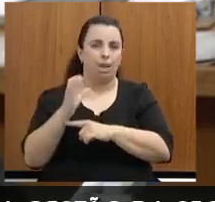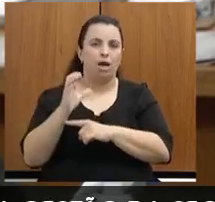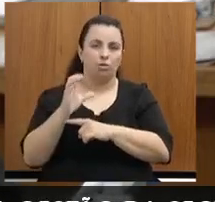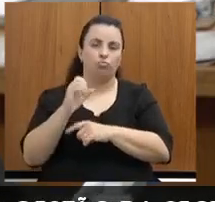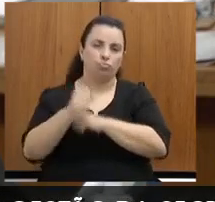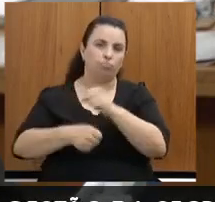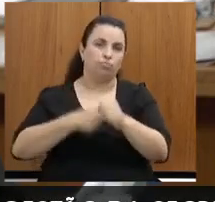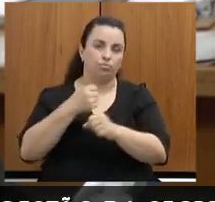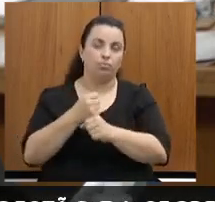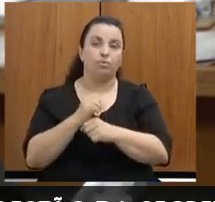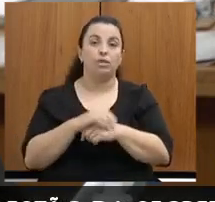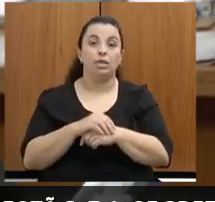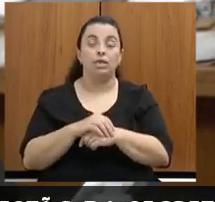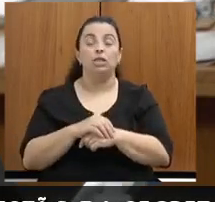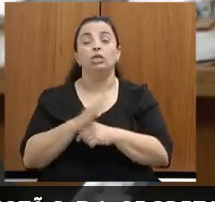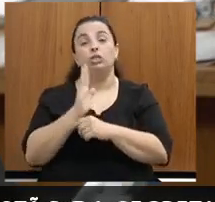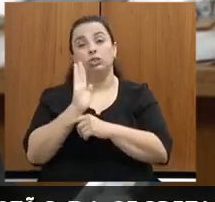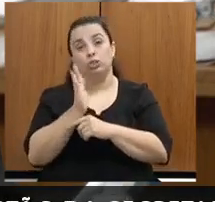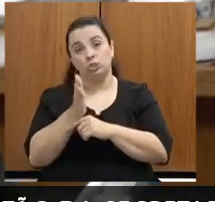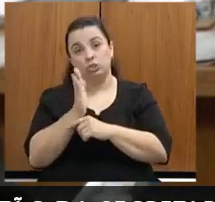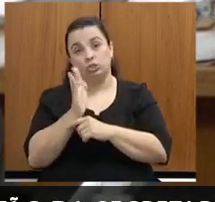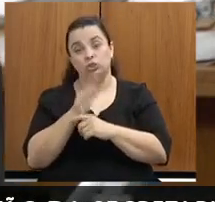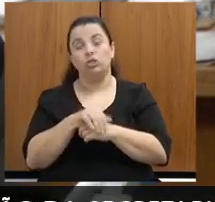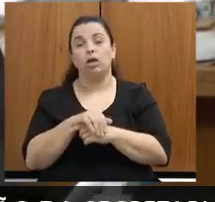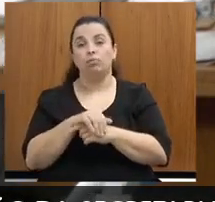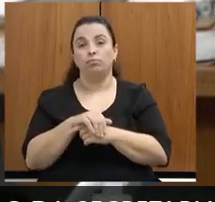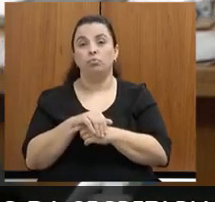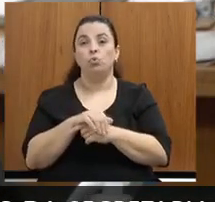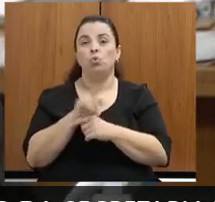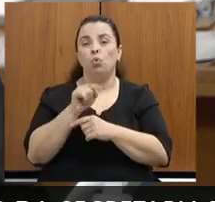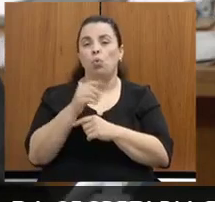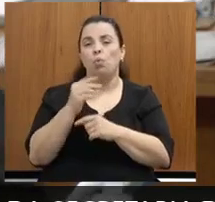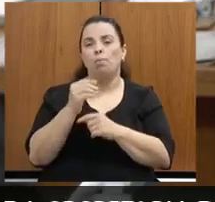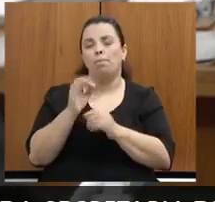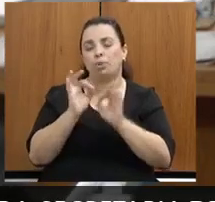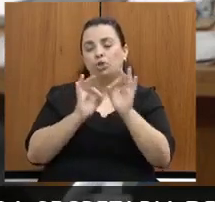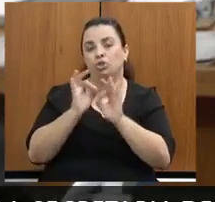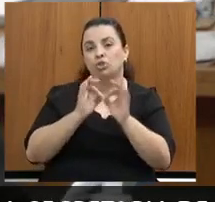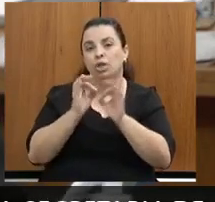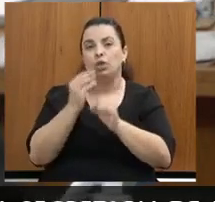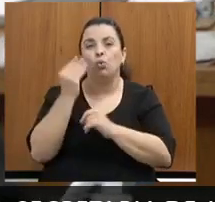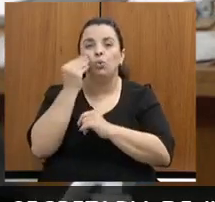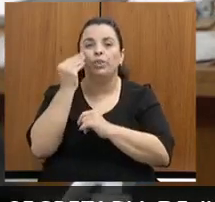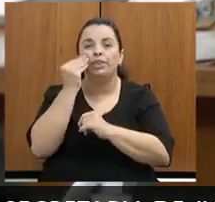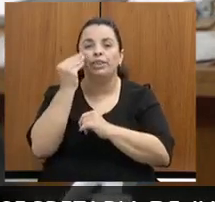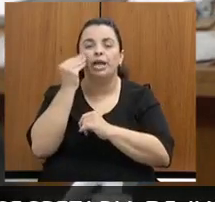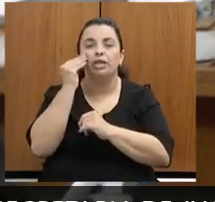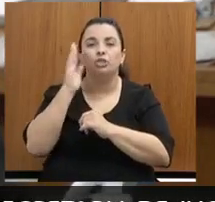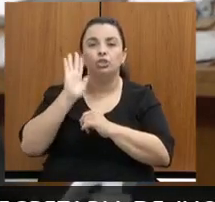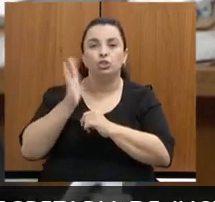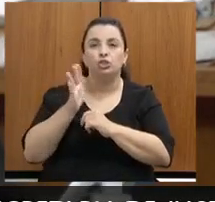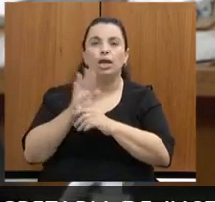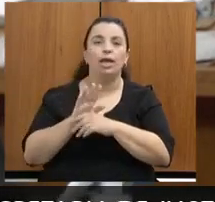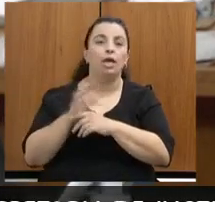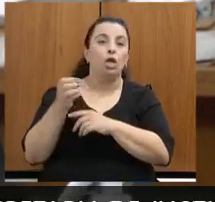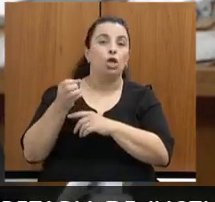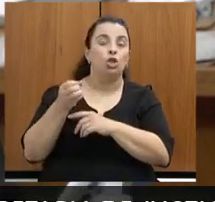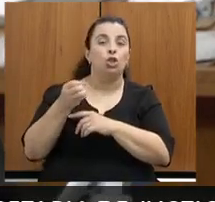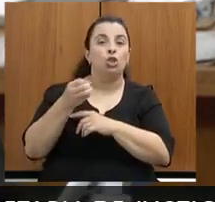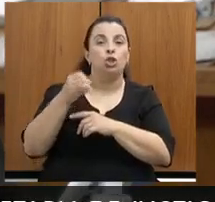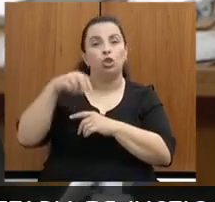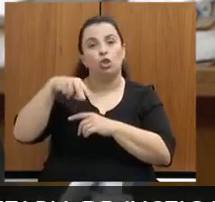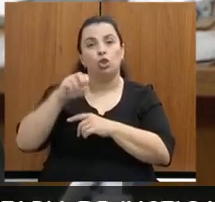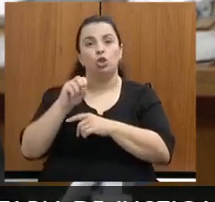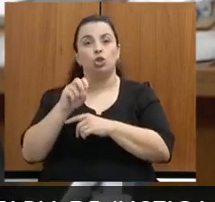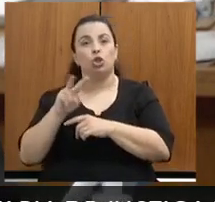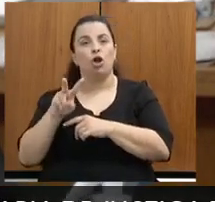já implantamos o piloto aqui em Nova Lima e Ipatinga da capital que se